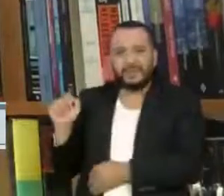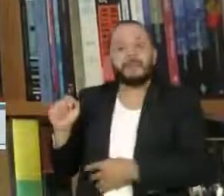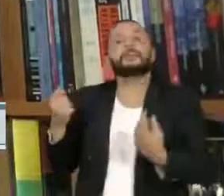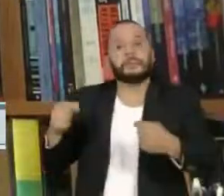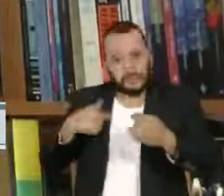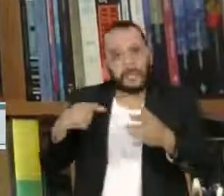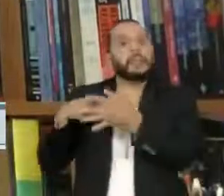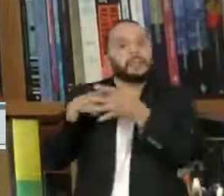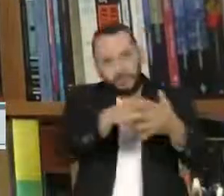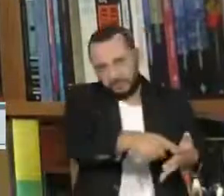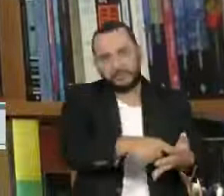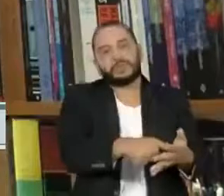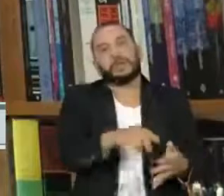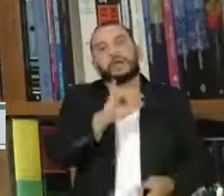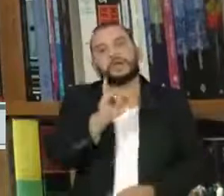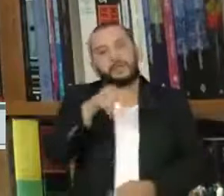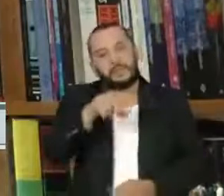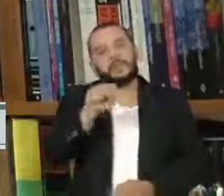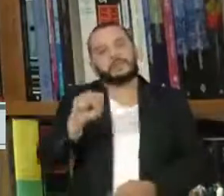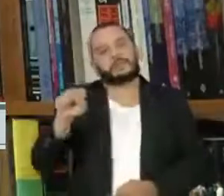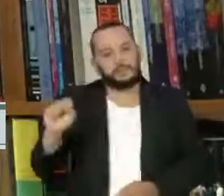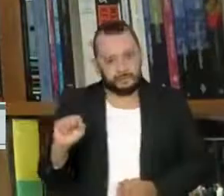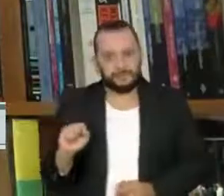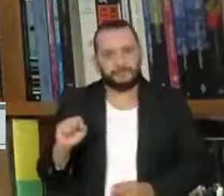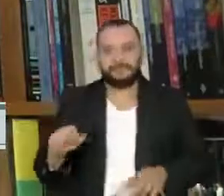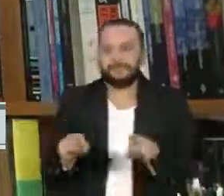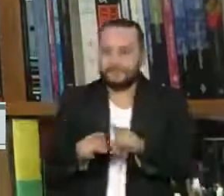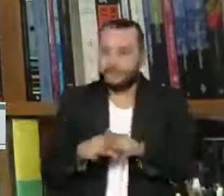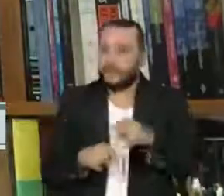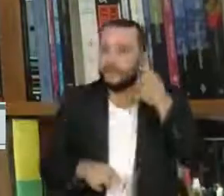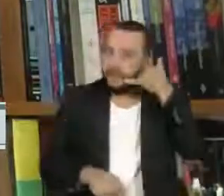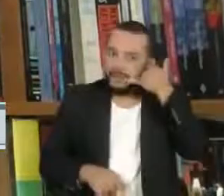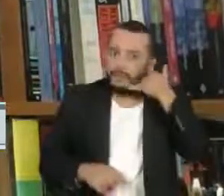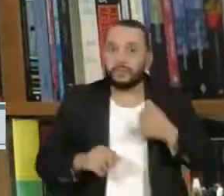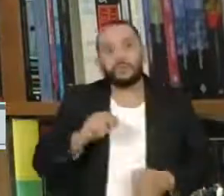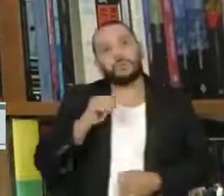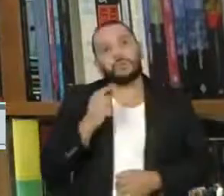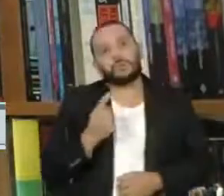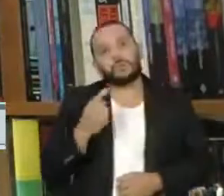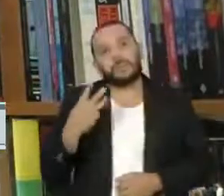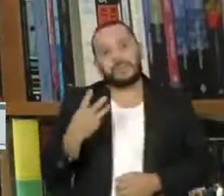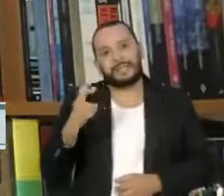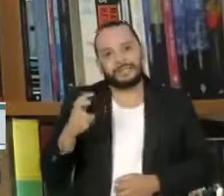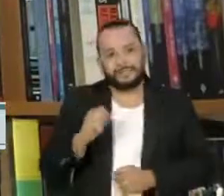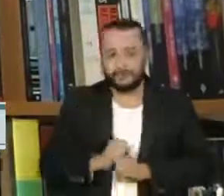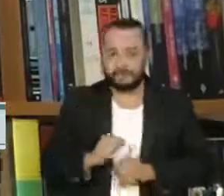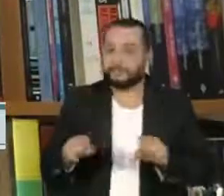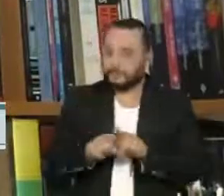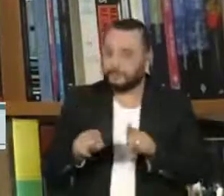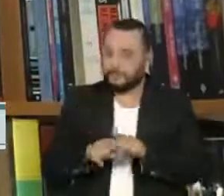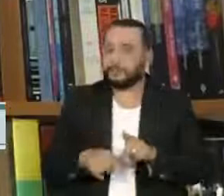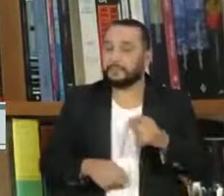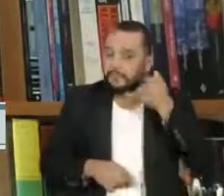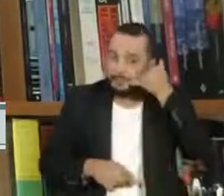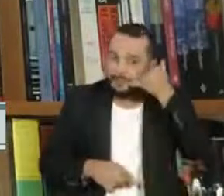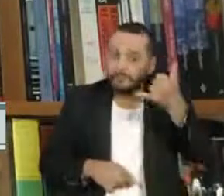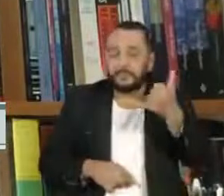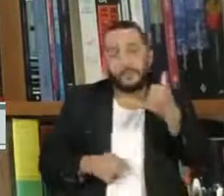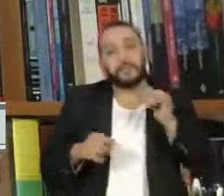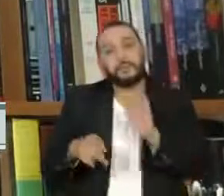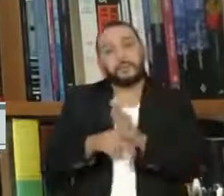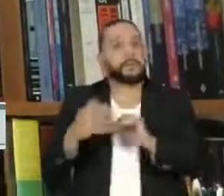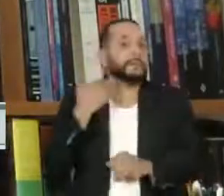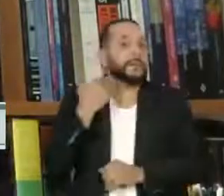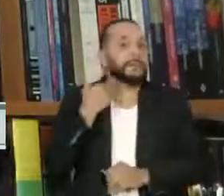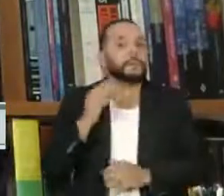para a ouvidoria do INSS, no telefone 135, e para a ouvidoria do Banco Central, que